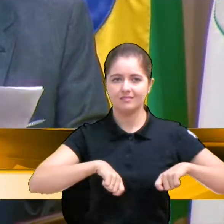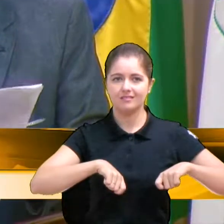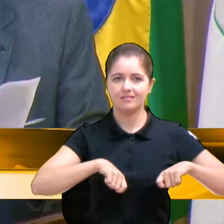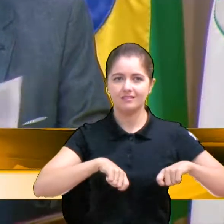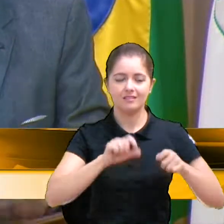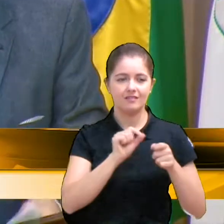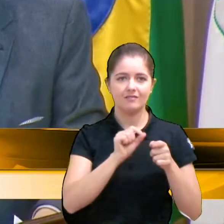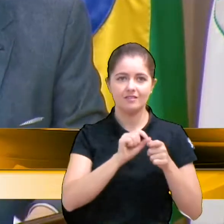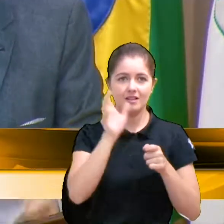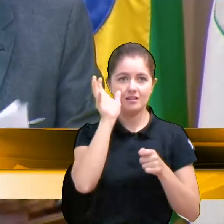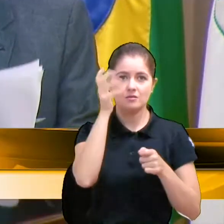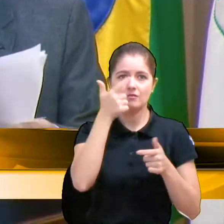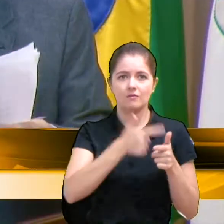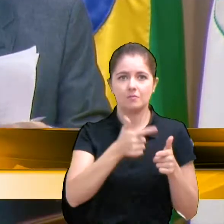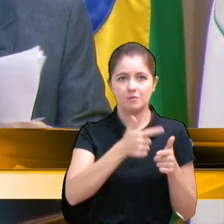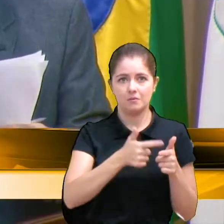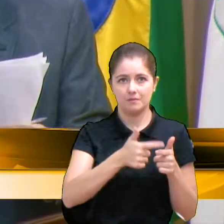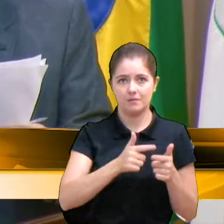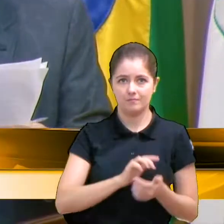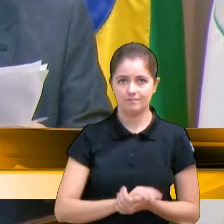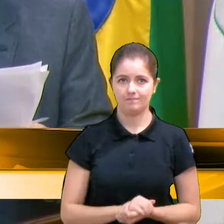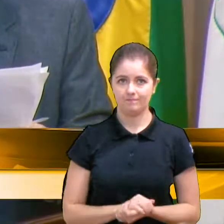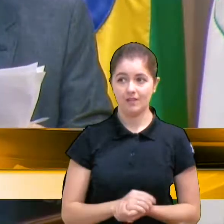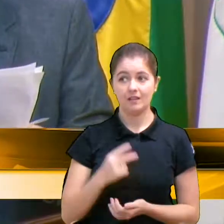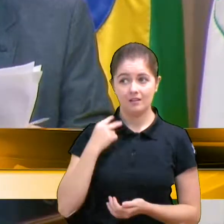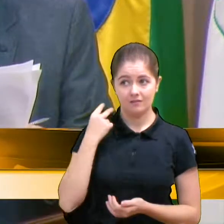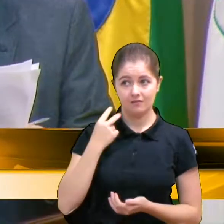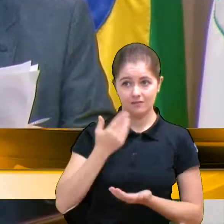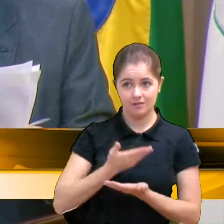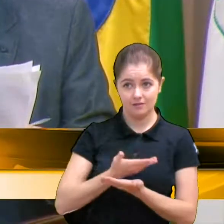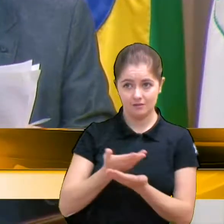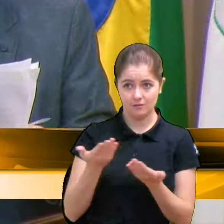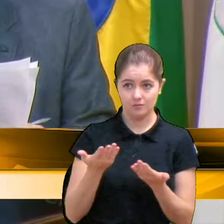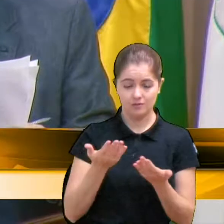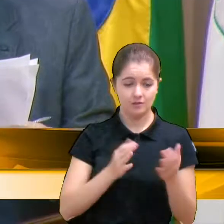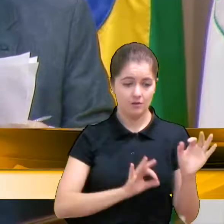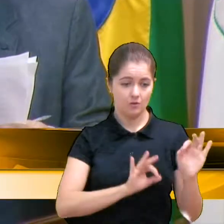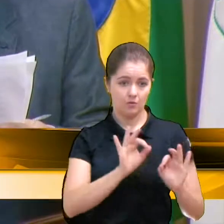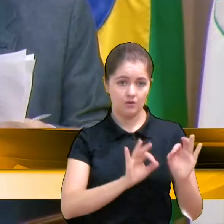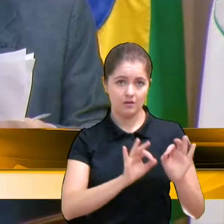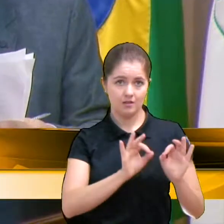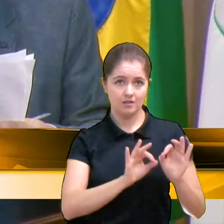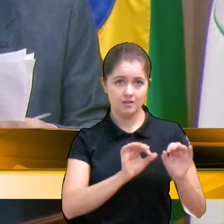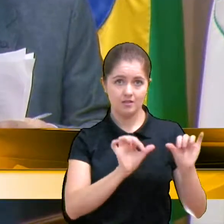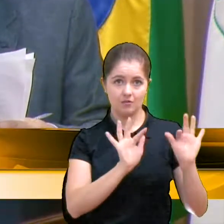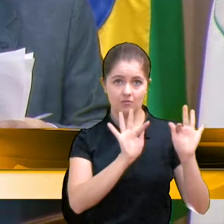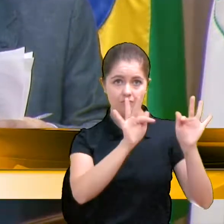vereadores, o plano de desmonte da feira começou.